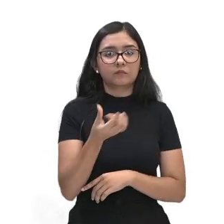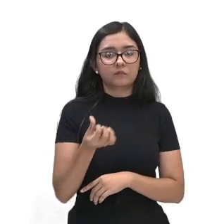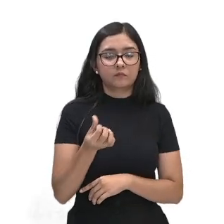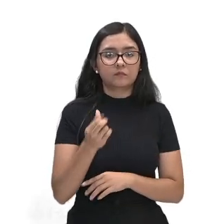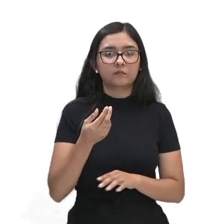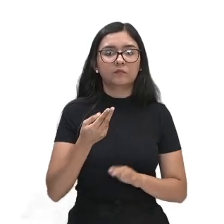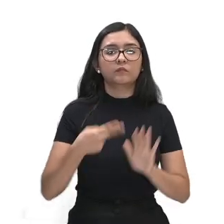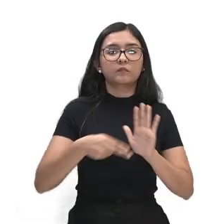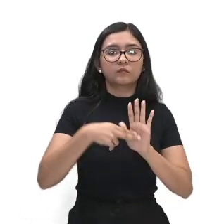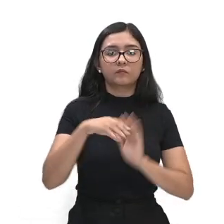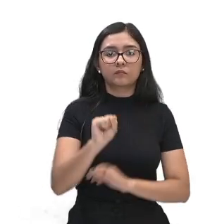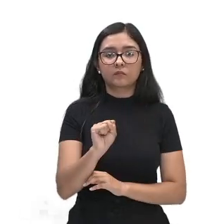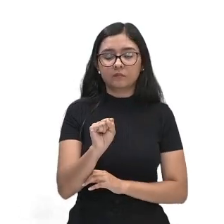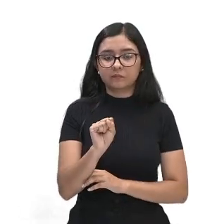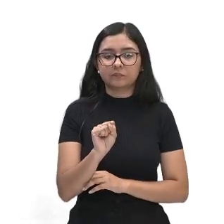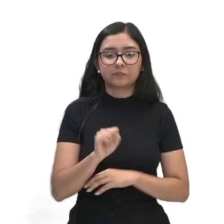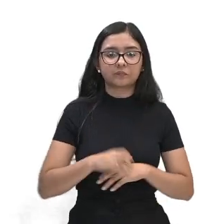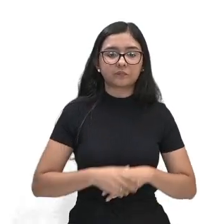é 8.